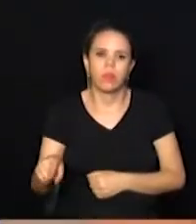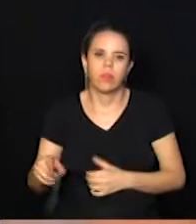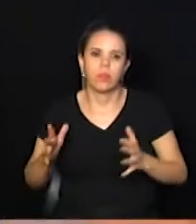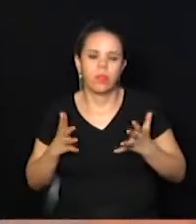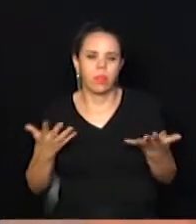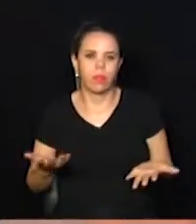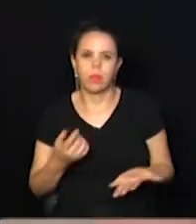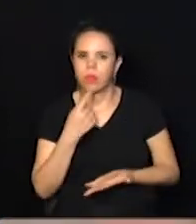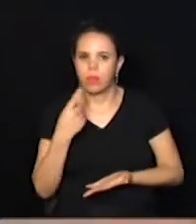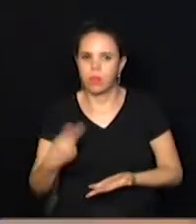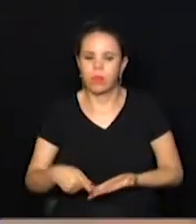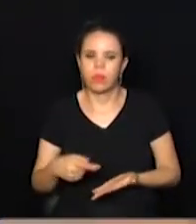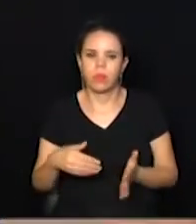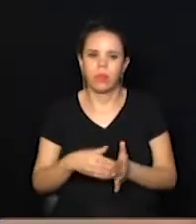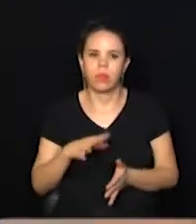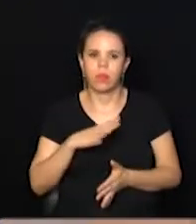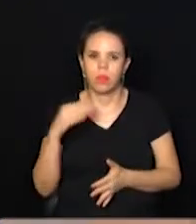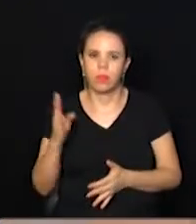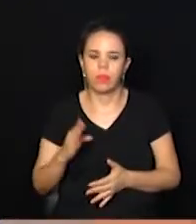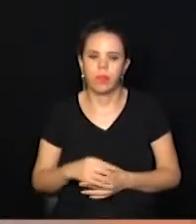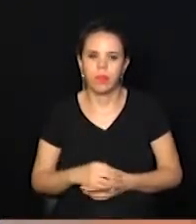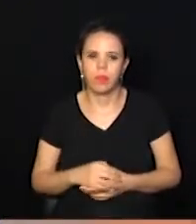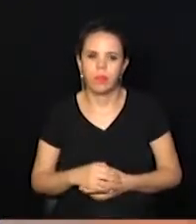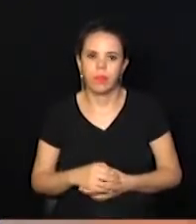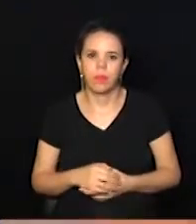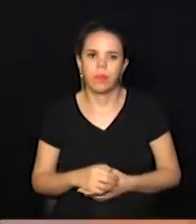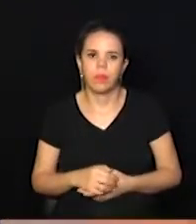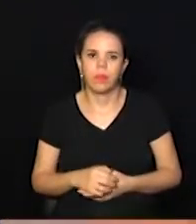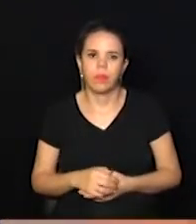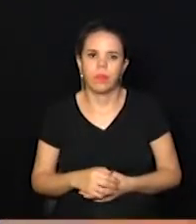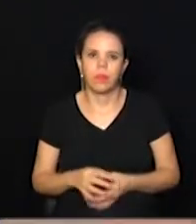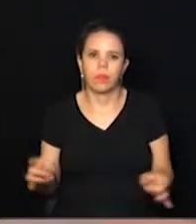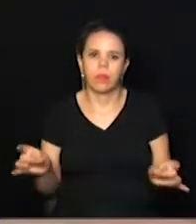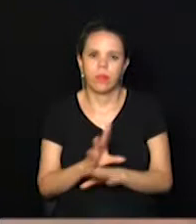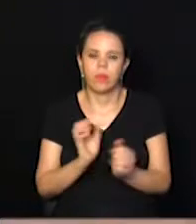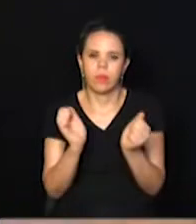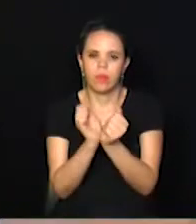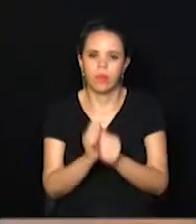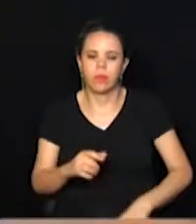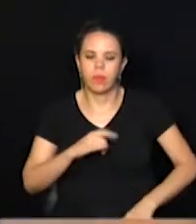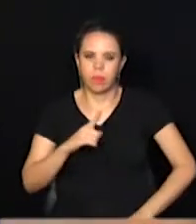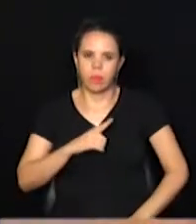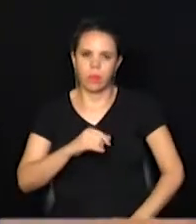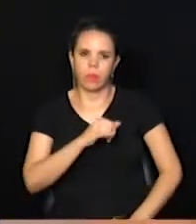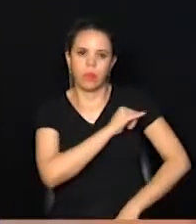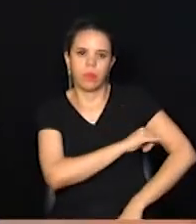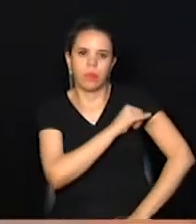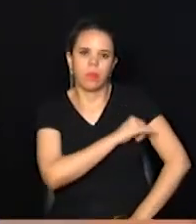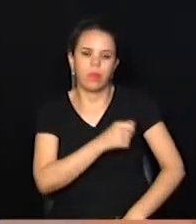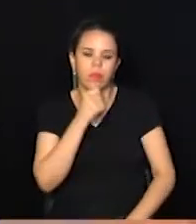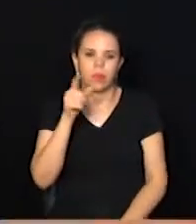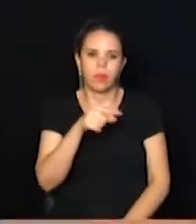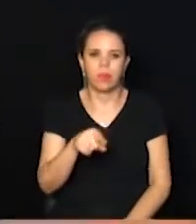e Campinas, que foi a última cidade do Brasil a abolir a escravidão. Nós tínhamos o Rio de Janeiro, que tinha um feriado,